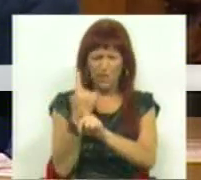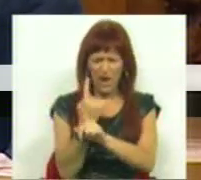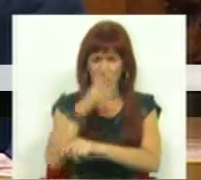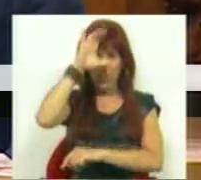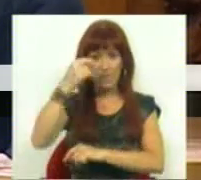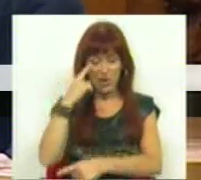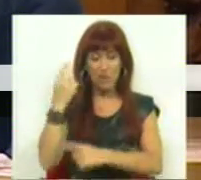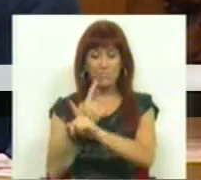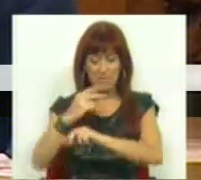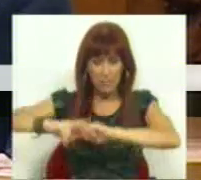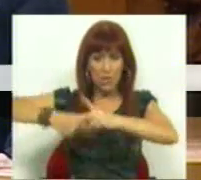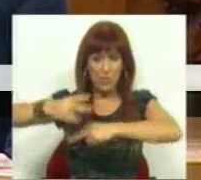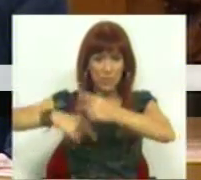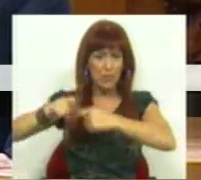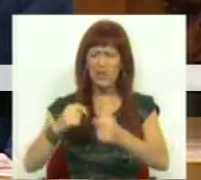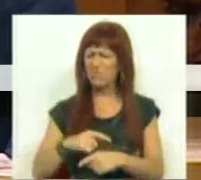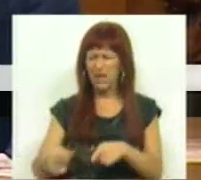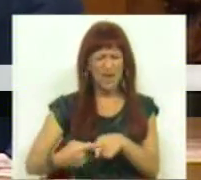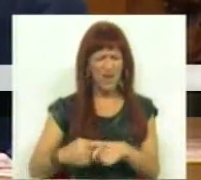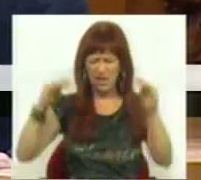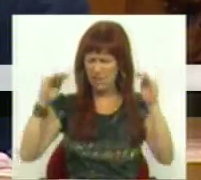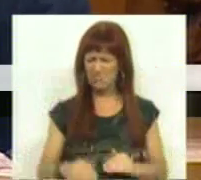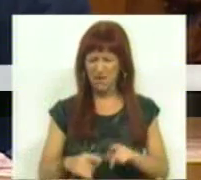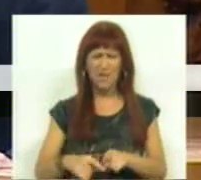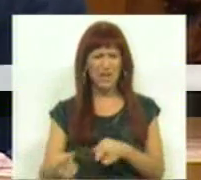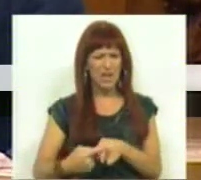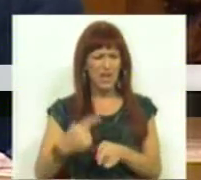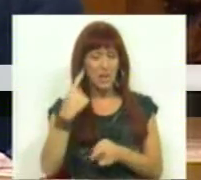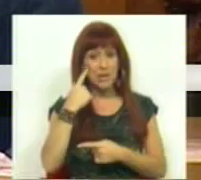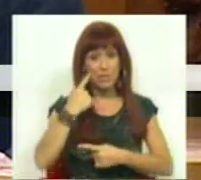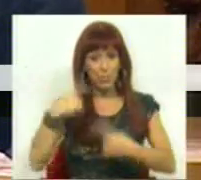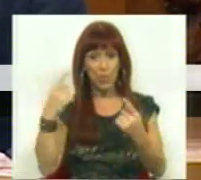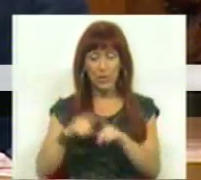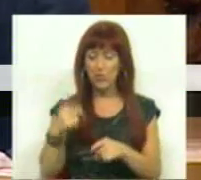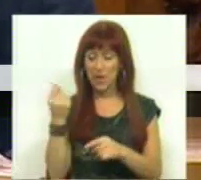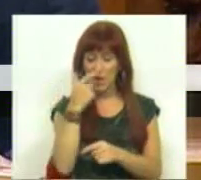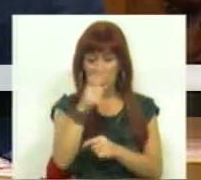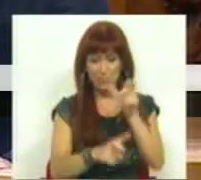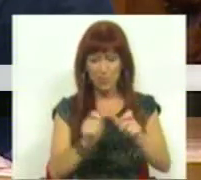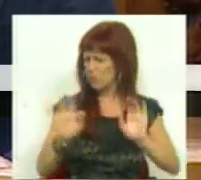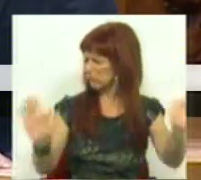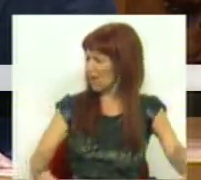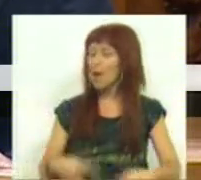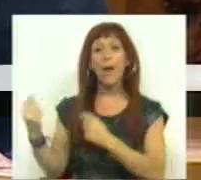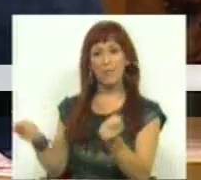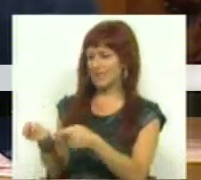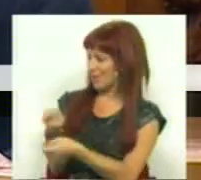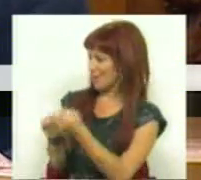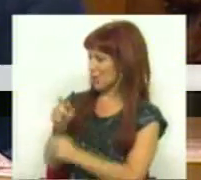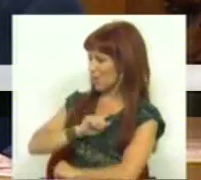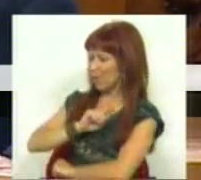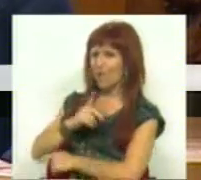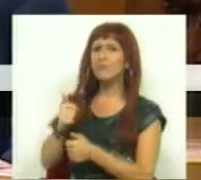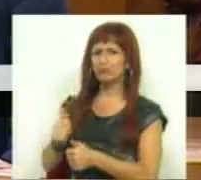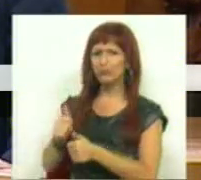se mostraram sempre menos interessados em defender o interesse público e o dinheiro dos contribuintes do que em promover negócios